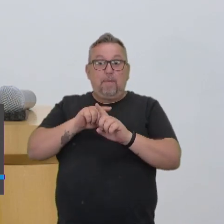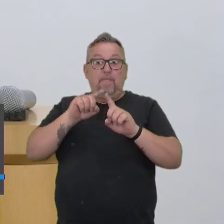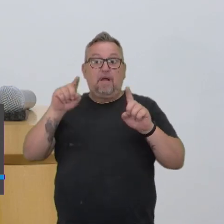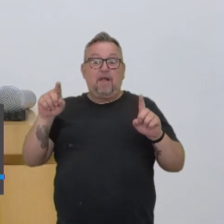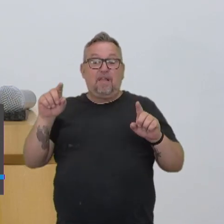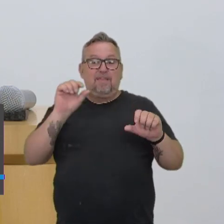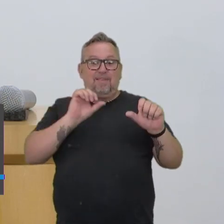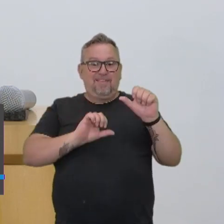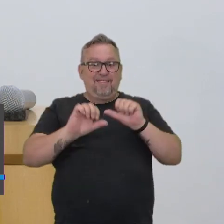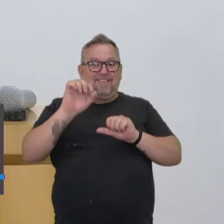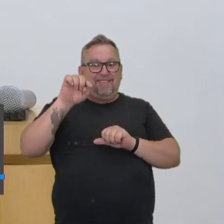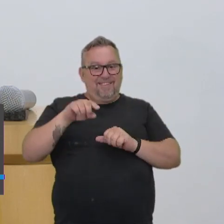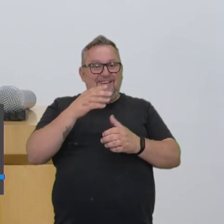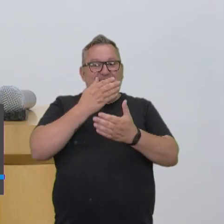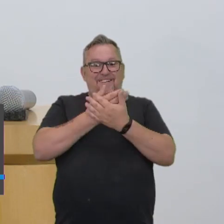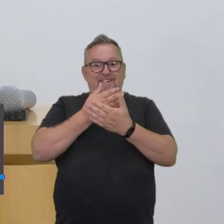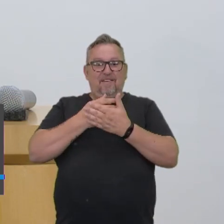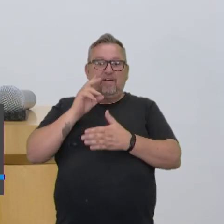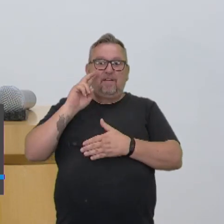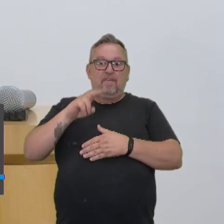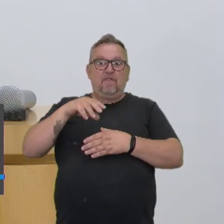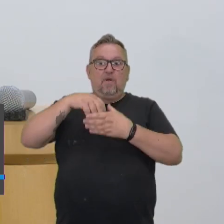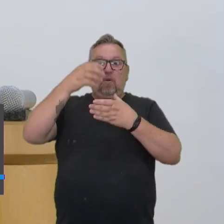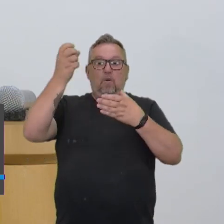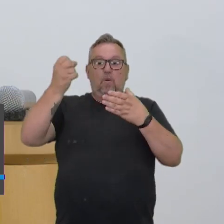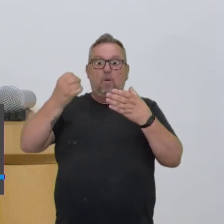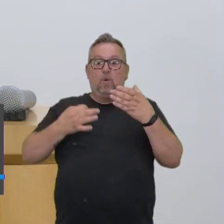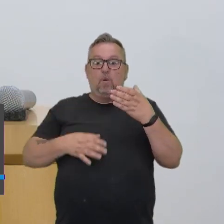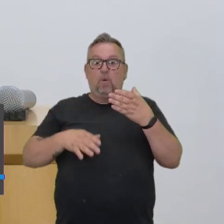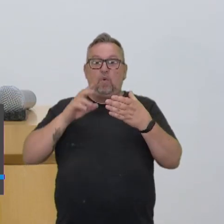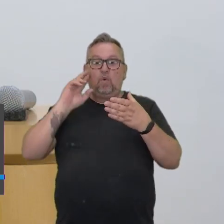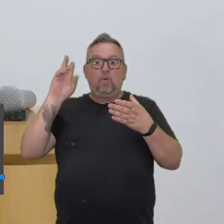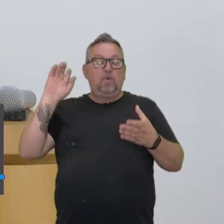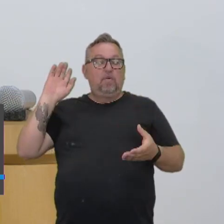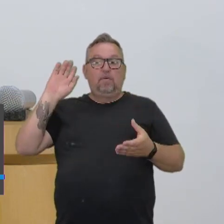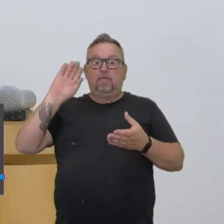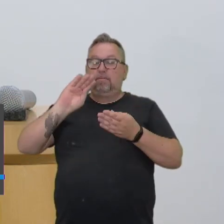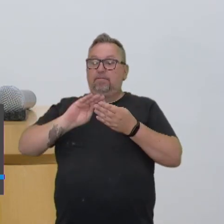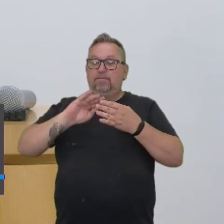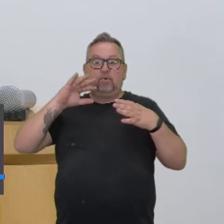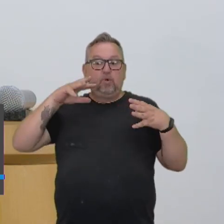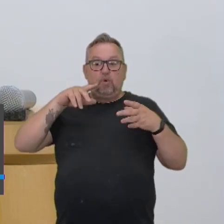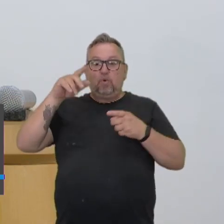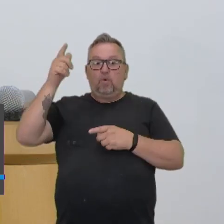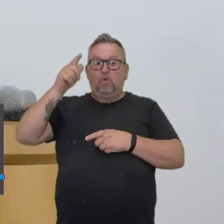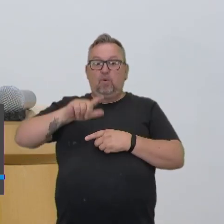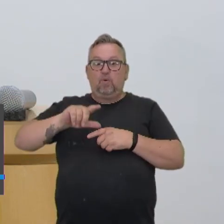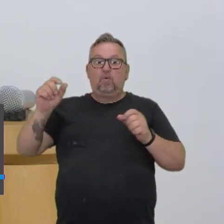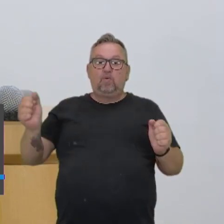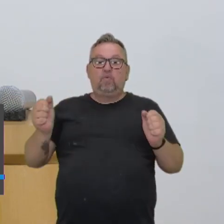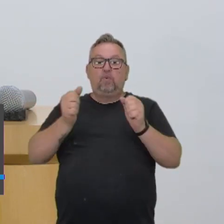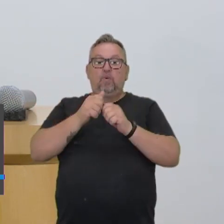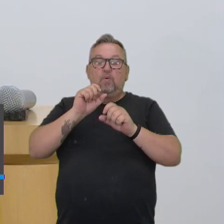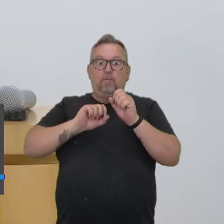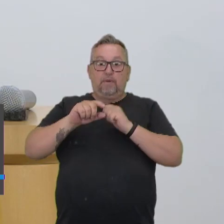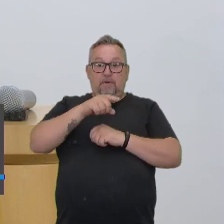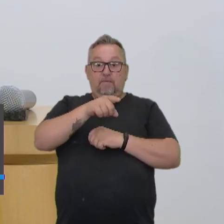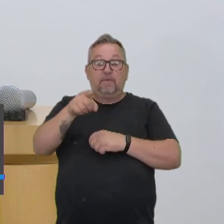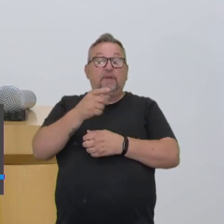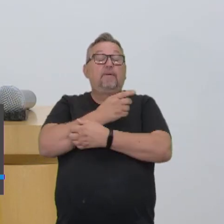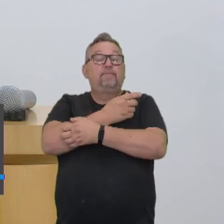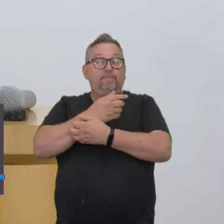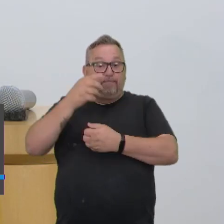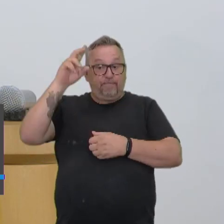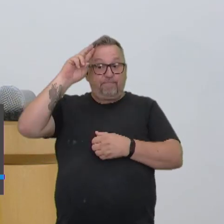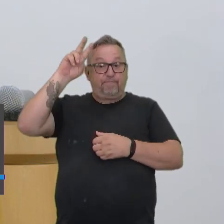troquei e essa aula a gente vai ver todo o conteúdo que a gente viu, bem resumido, tudo de novo, justamente para que você